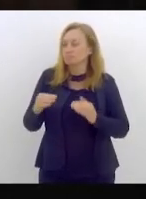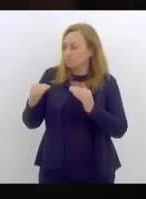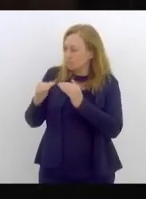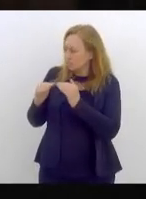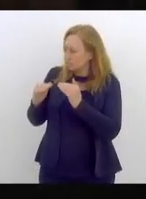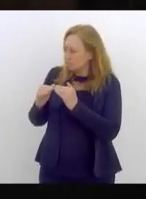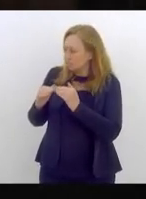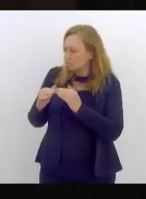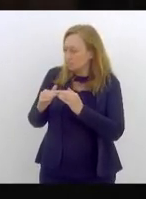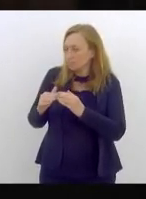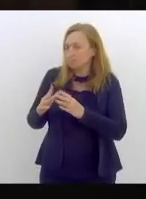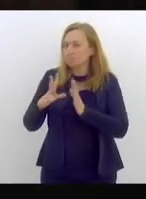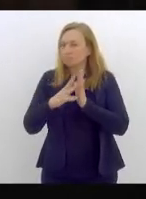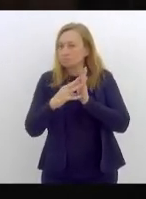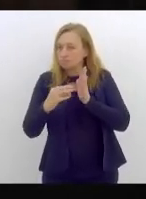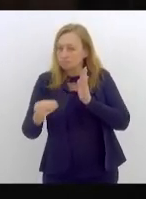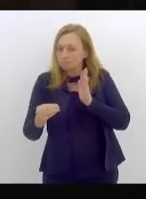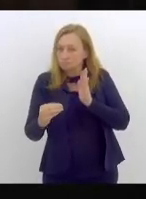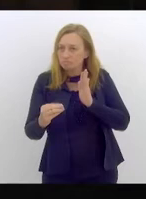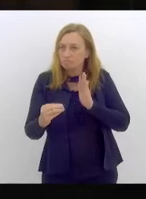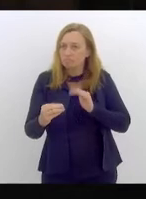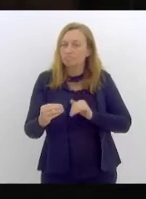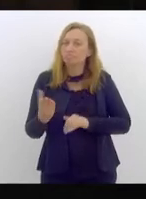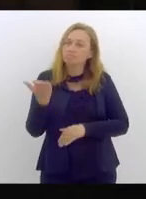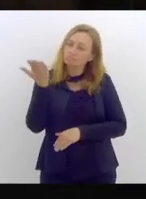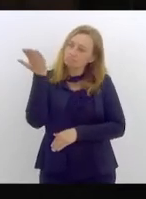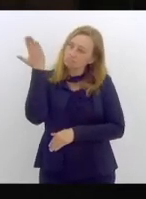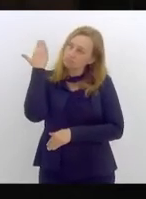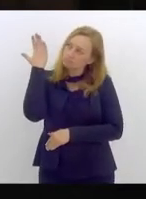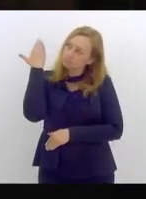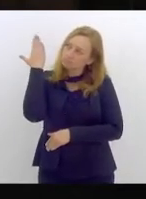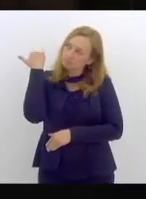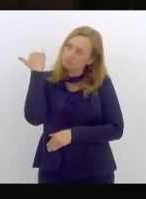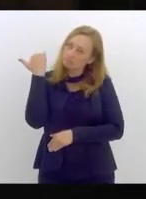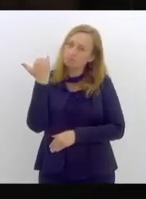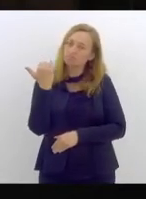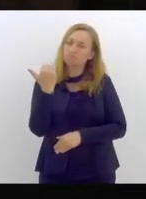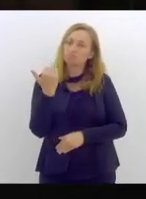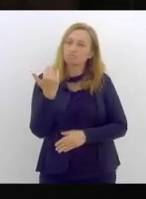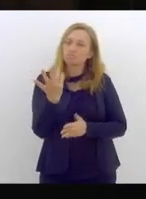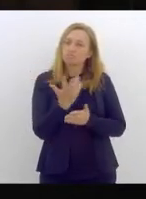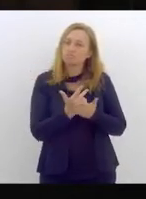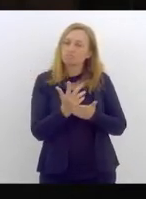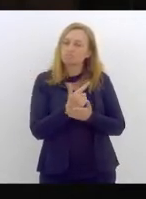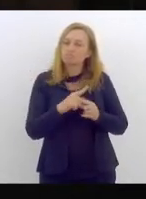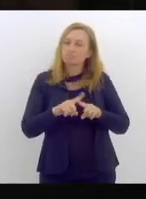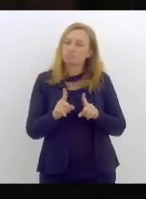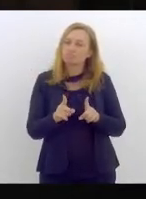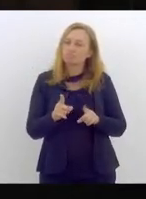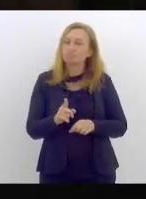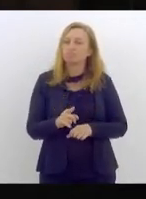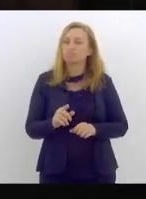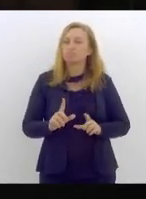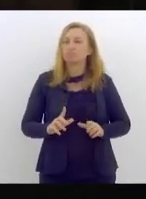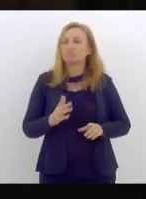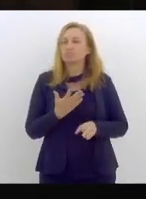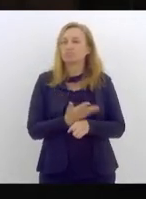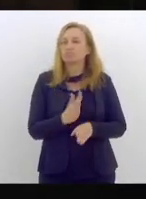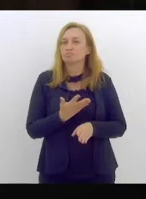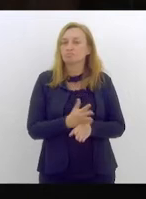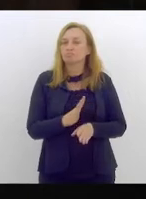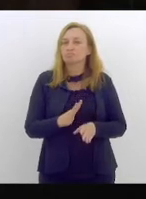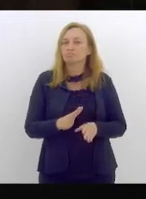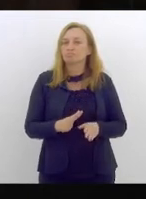com o modelo não só desenhado mas colocado em prática